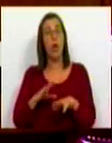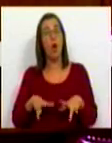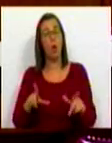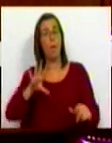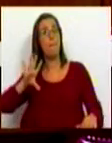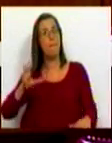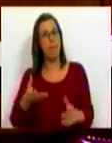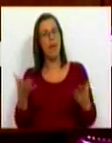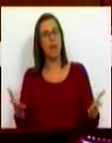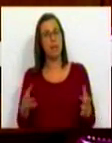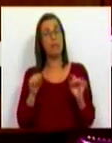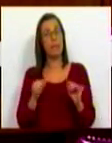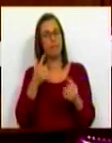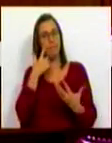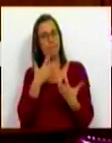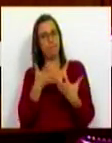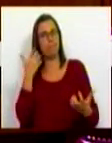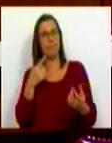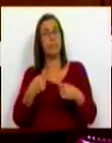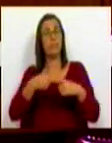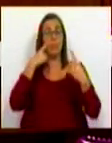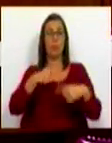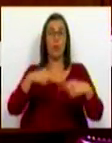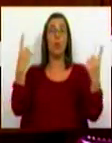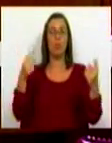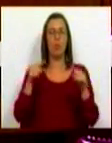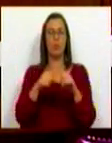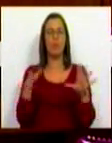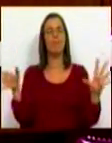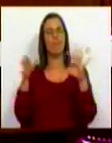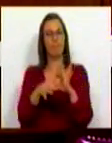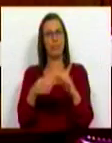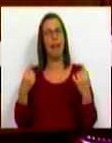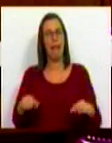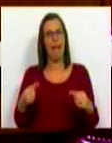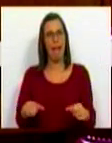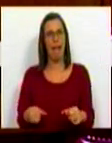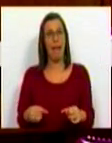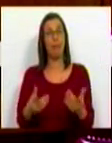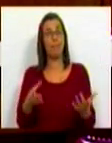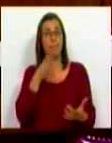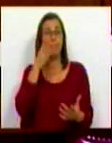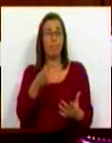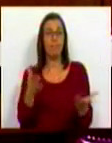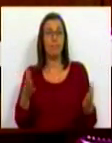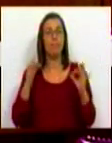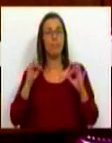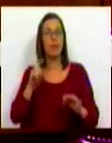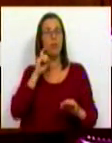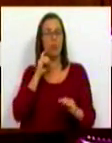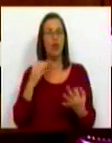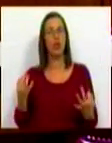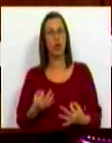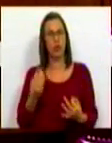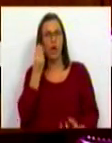oncológicos no país, sendo assim evidente o interesse público que lhes está subjacente. De referir que foram devidamente